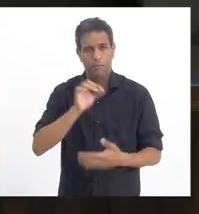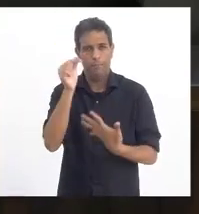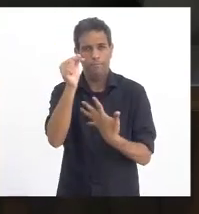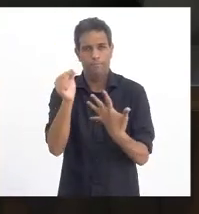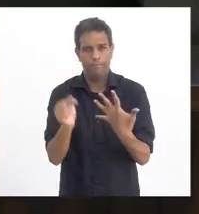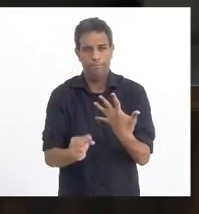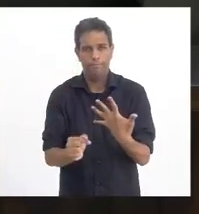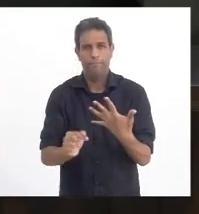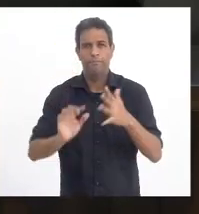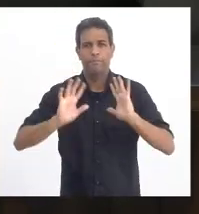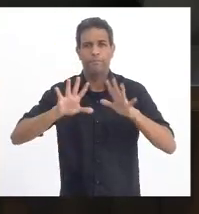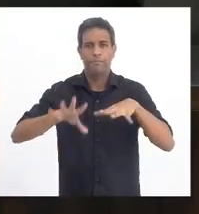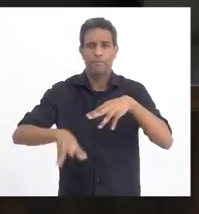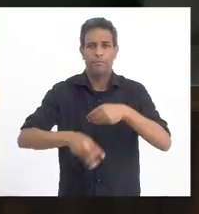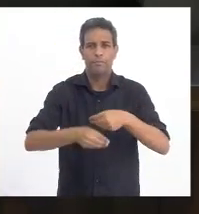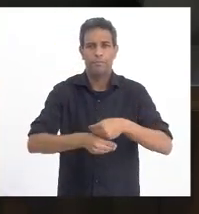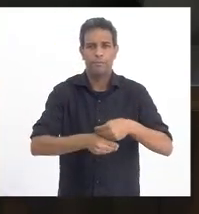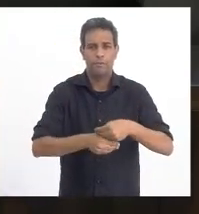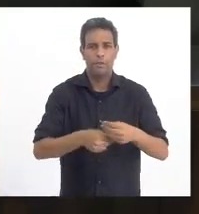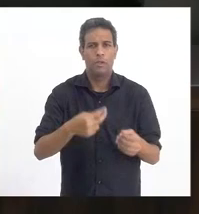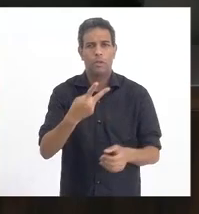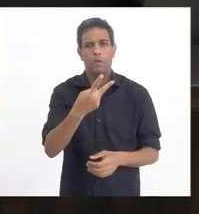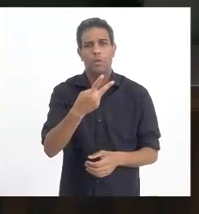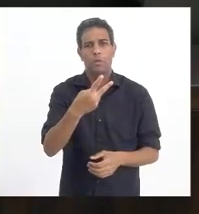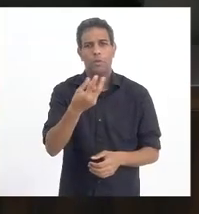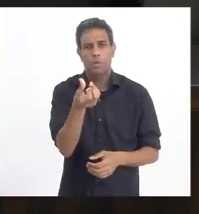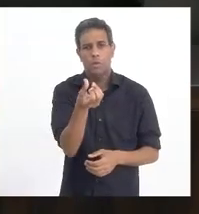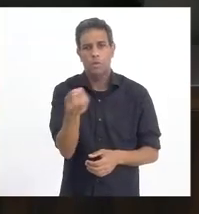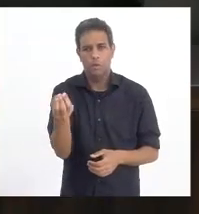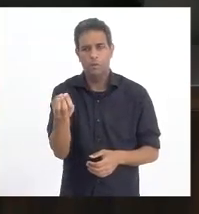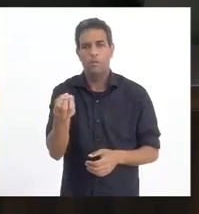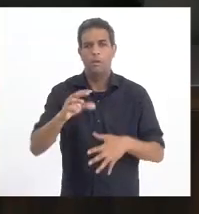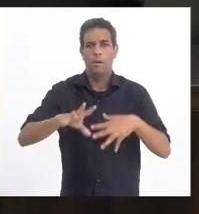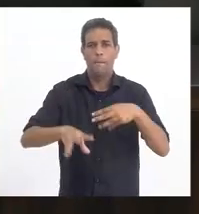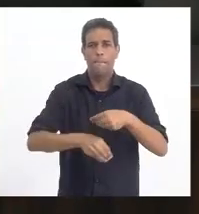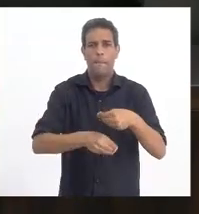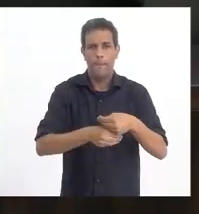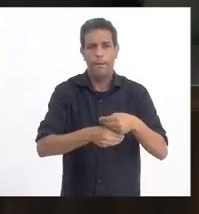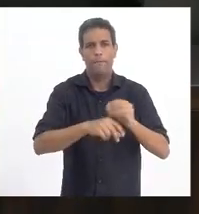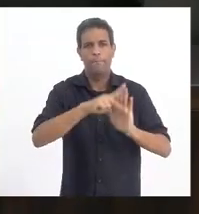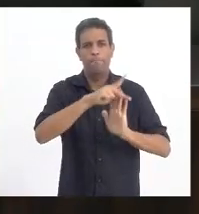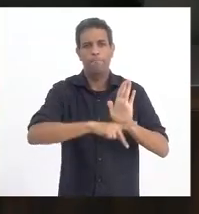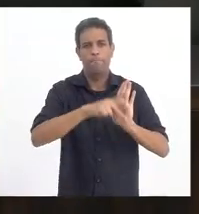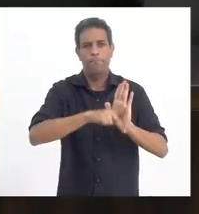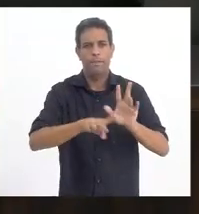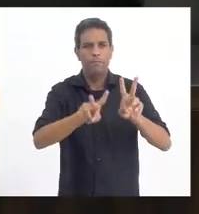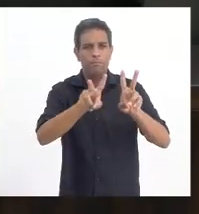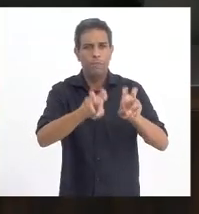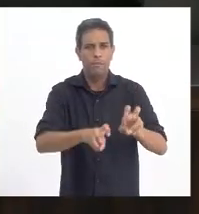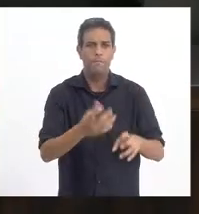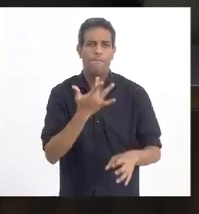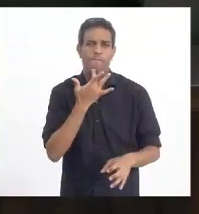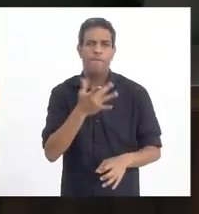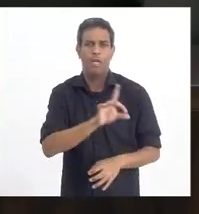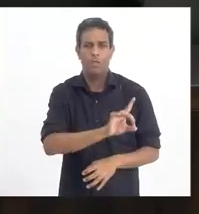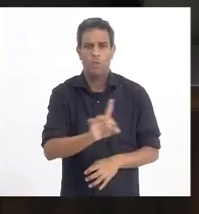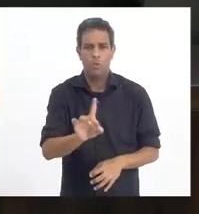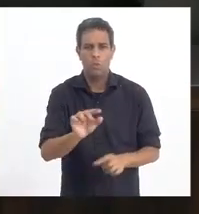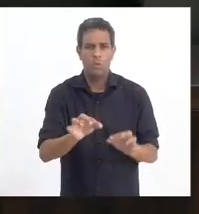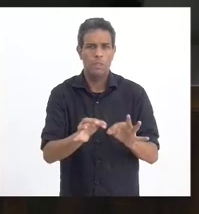tema recebeu na casa mais de 260 emendas estão portanto não é um tema